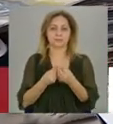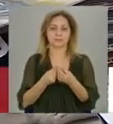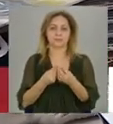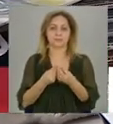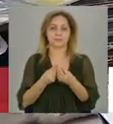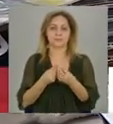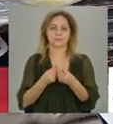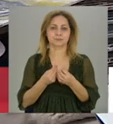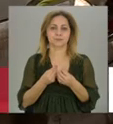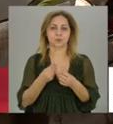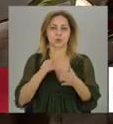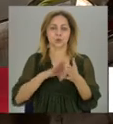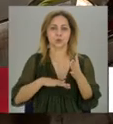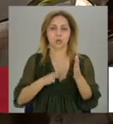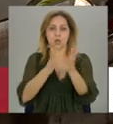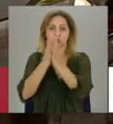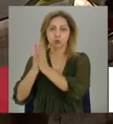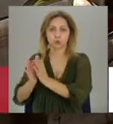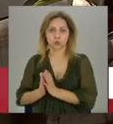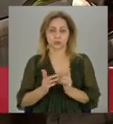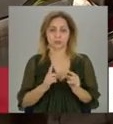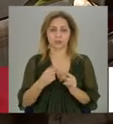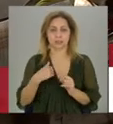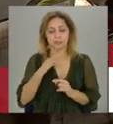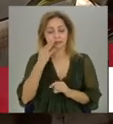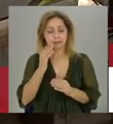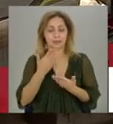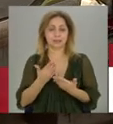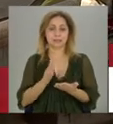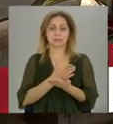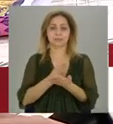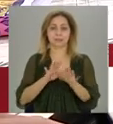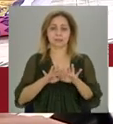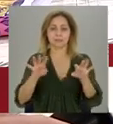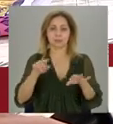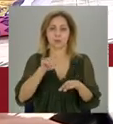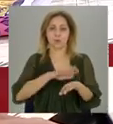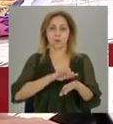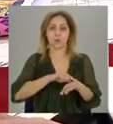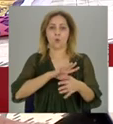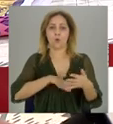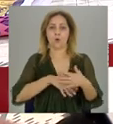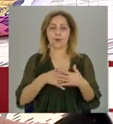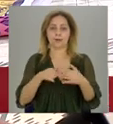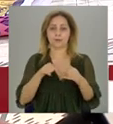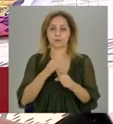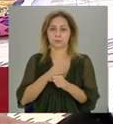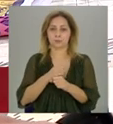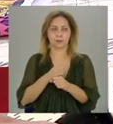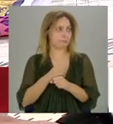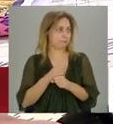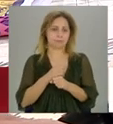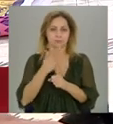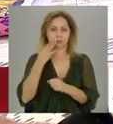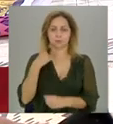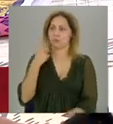portanto, os colegas uns com os outros, a gente tenta fazer isto. Eu diria este horário que estávamos completamente desabituados a ver o sol